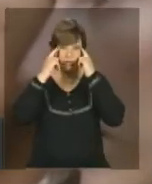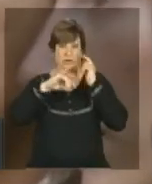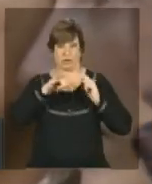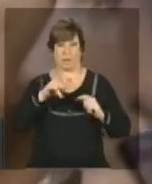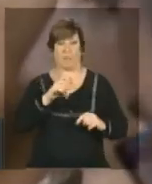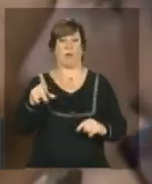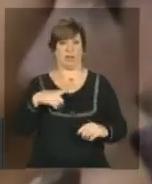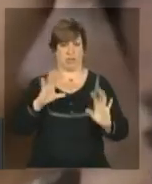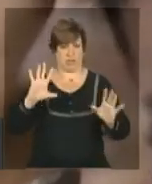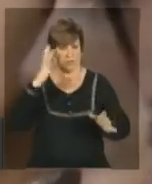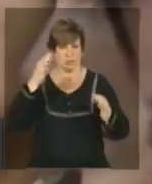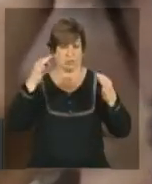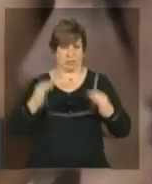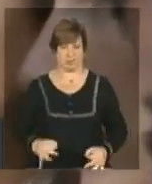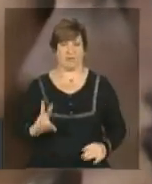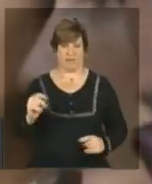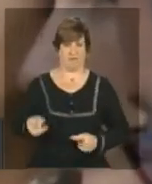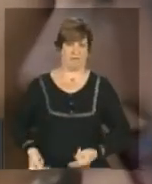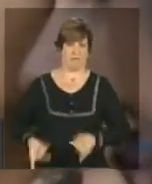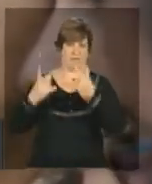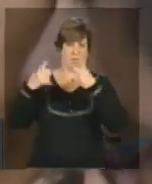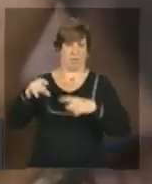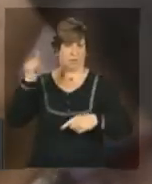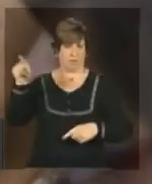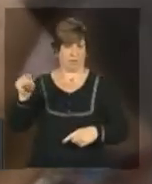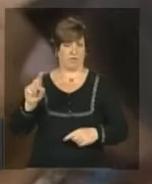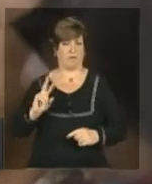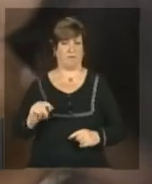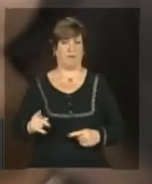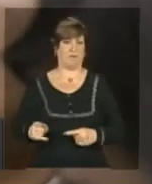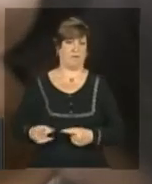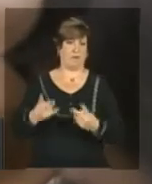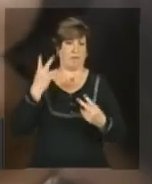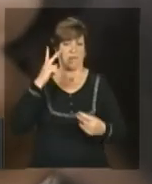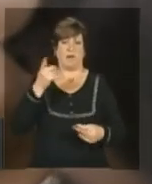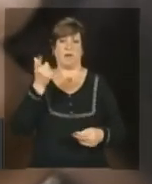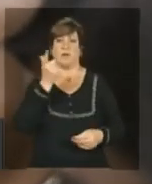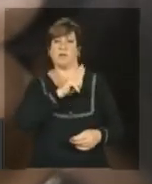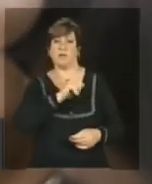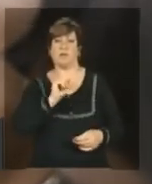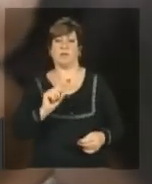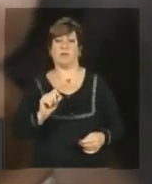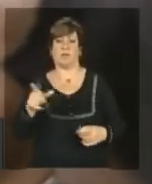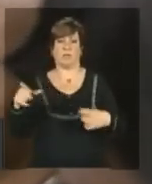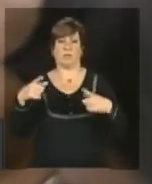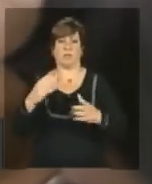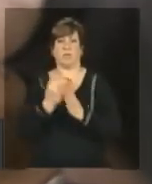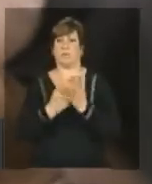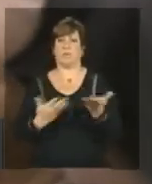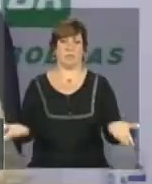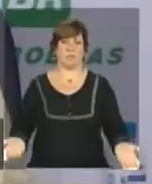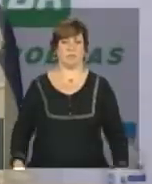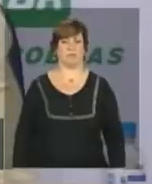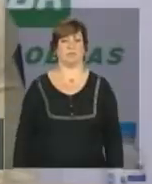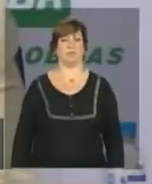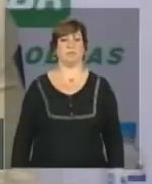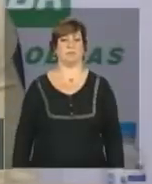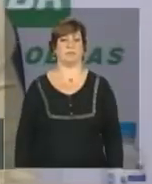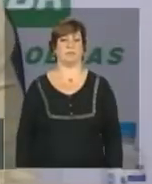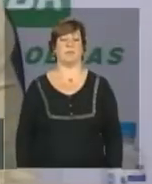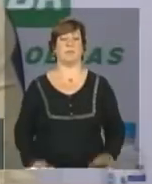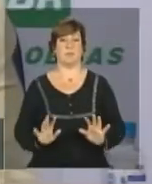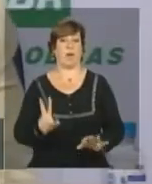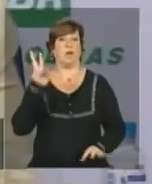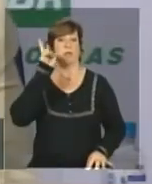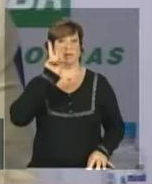está decidido que vai ser vendida naquela para recuperar venda de ativos naquele programa. Bom, com relação